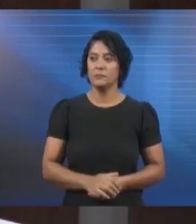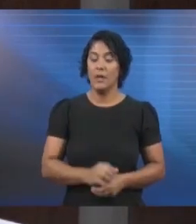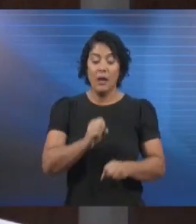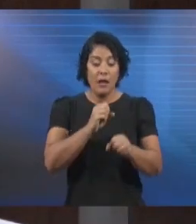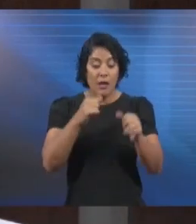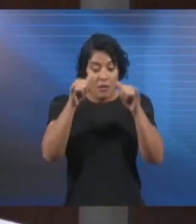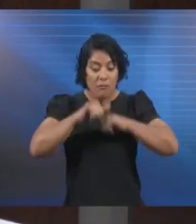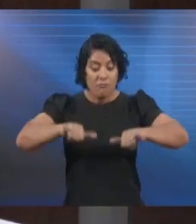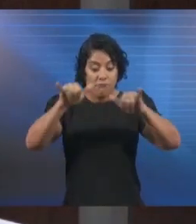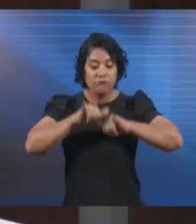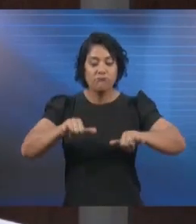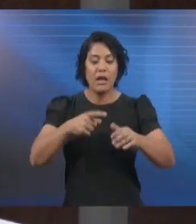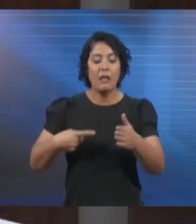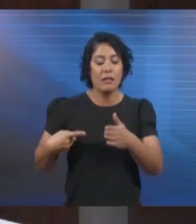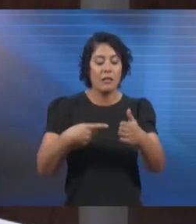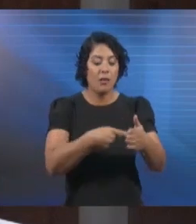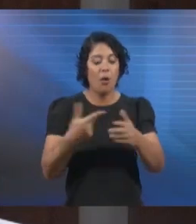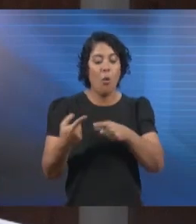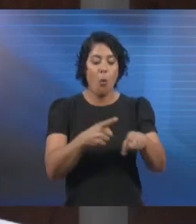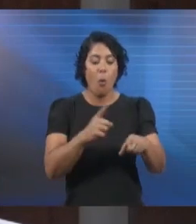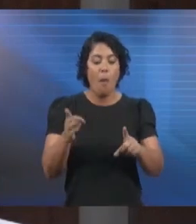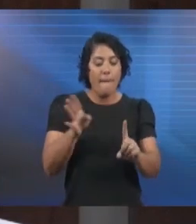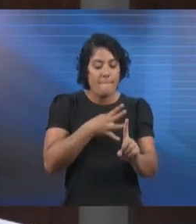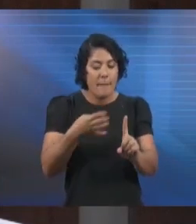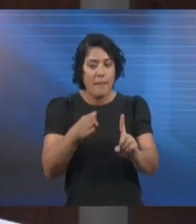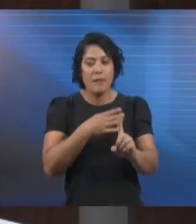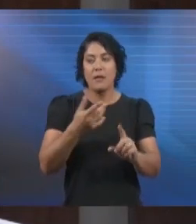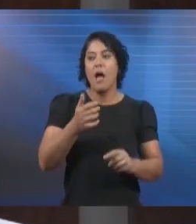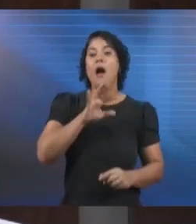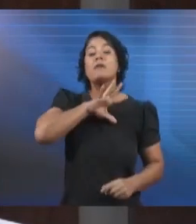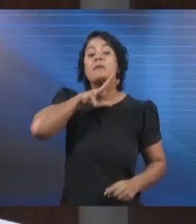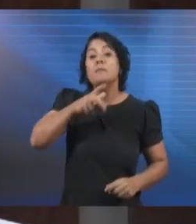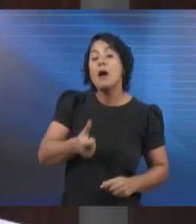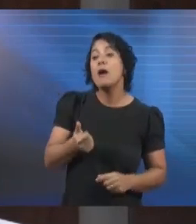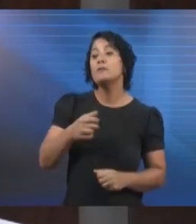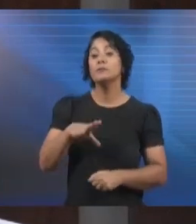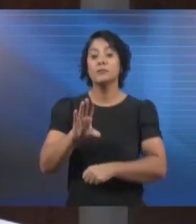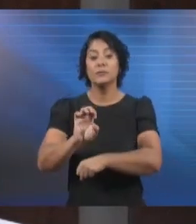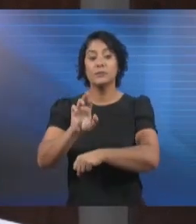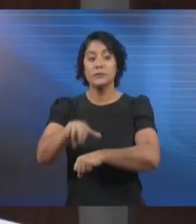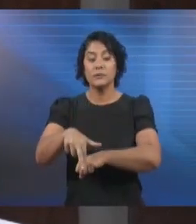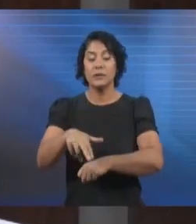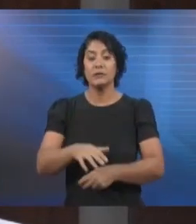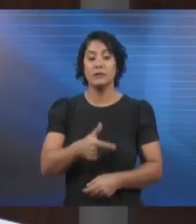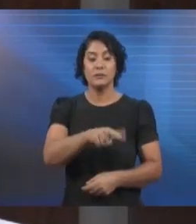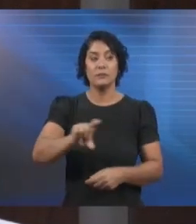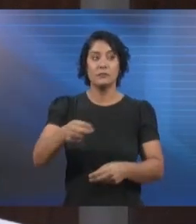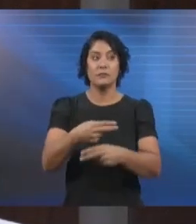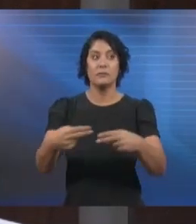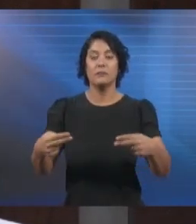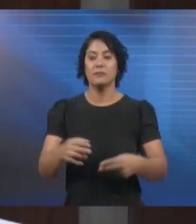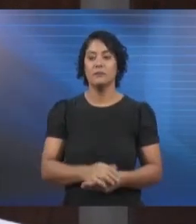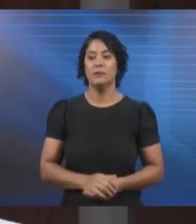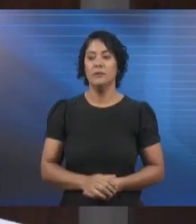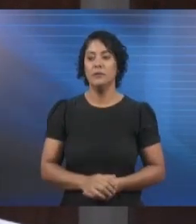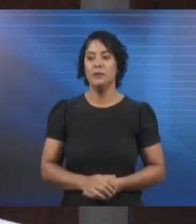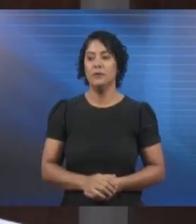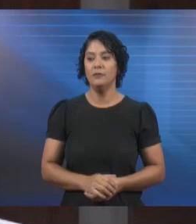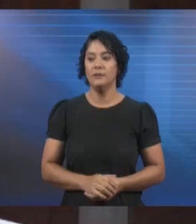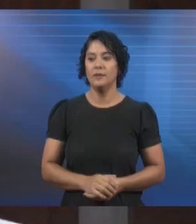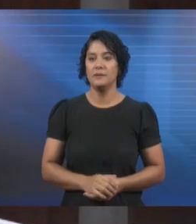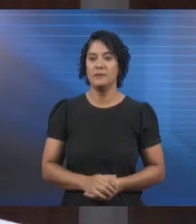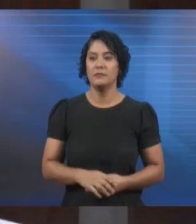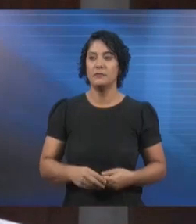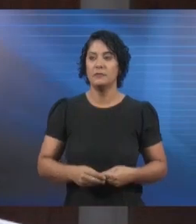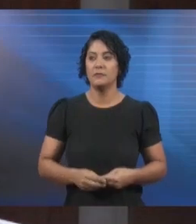divulgação de canais de denúncia contra maus tratos aos animais no Estado do Rio Grande do Norte e de outras providências ainda